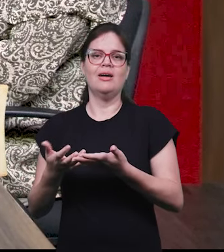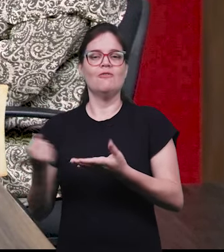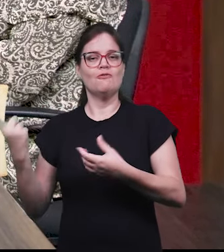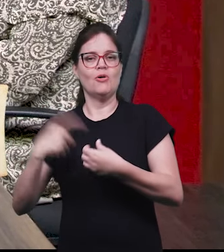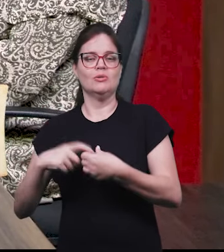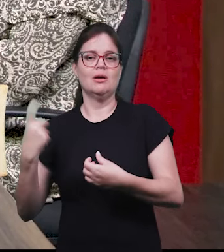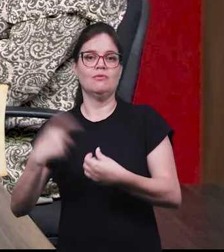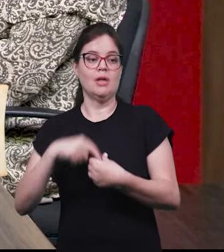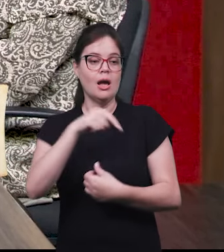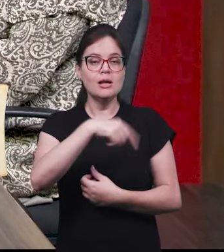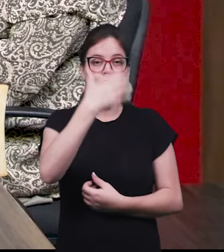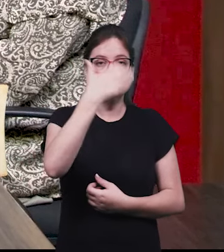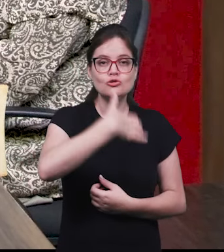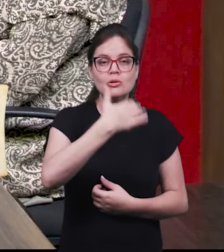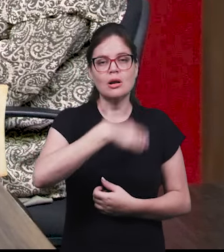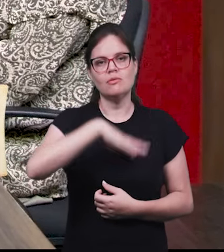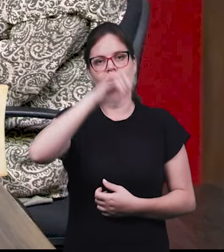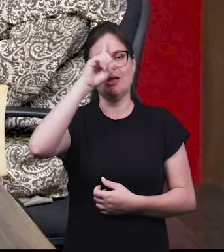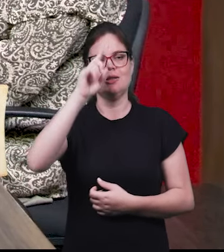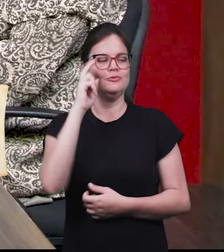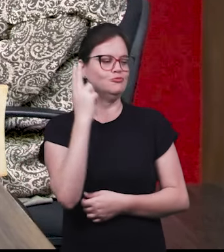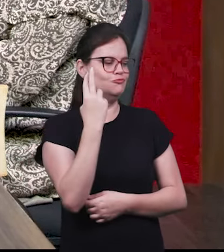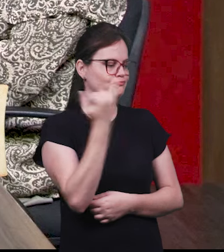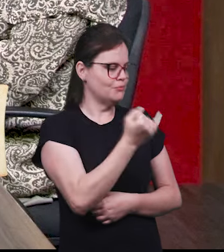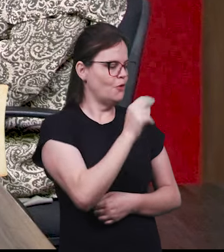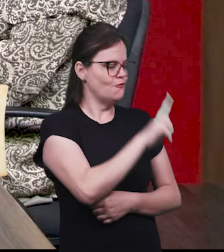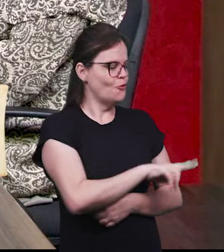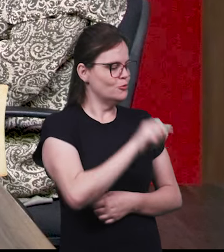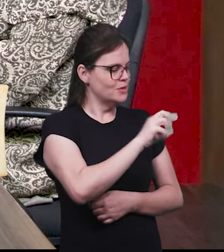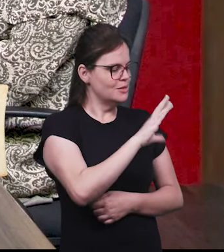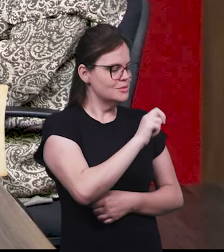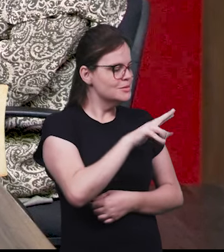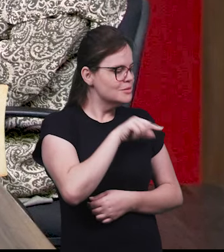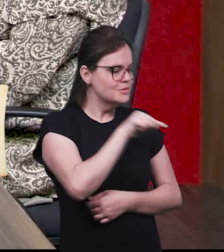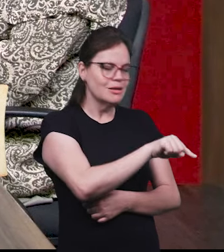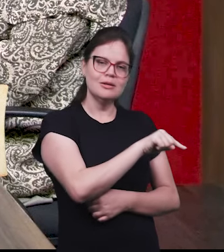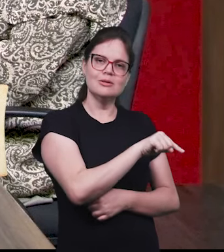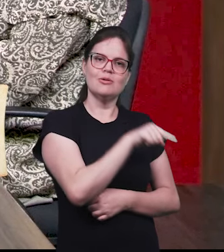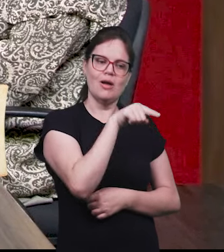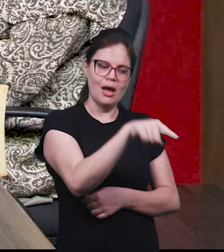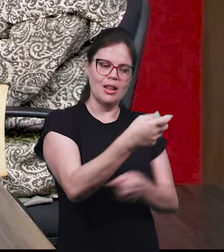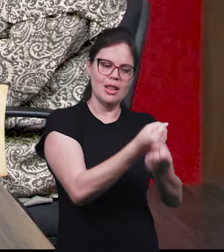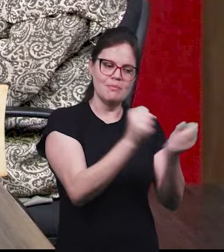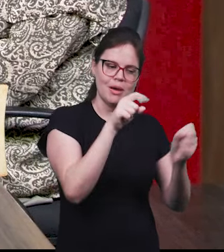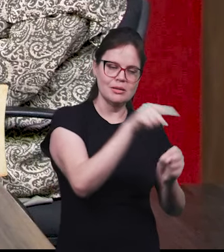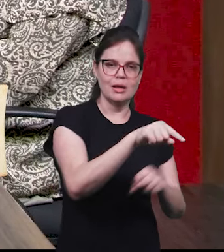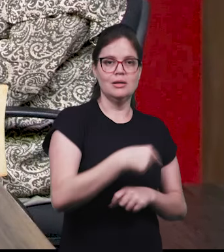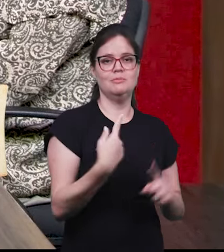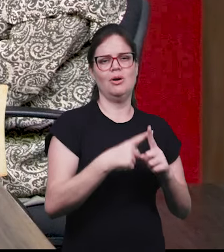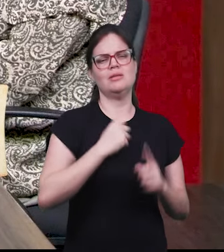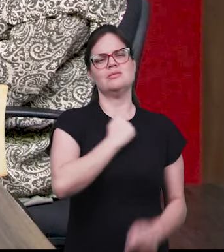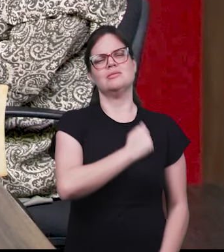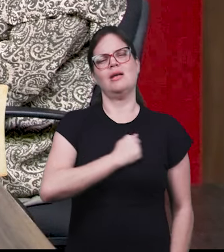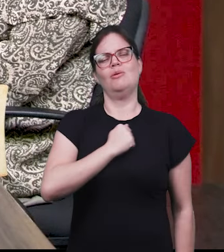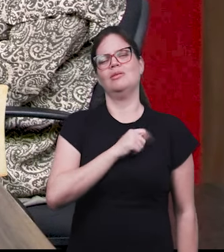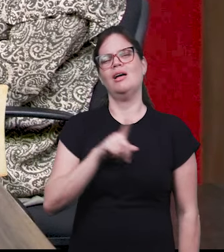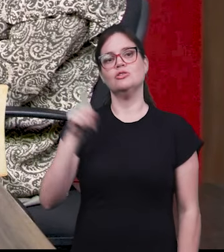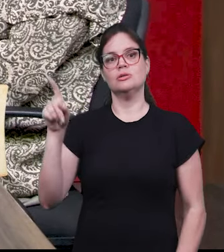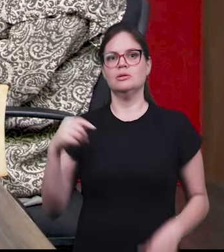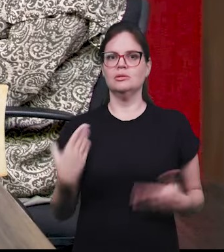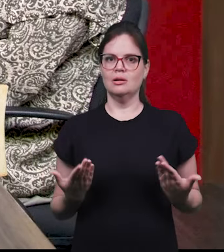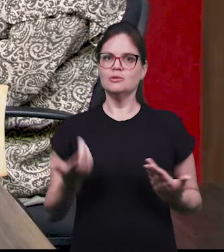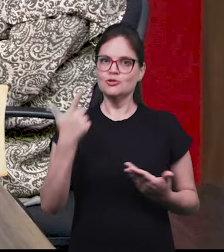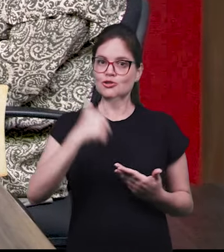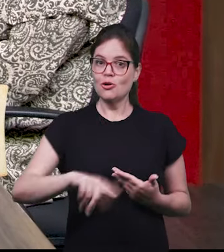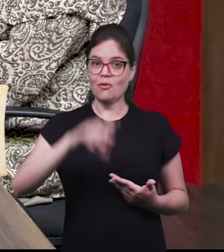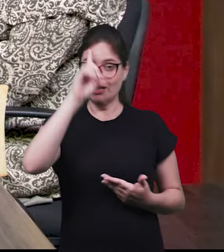é 127 mesmo, que eu li aqui no início, né? Falando que choravam junto aos rios da Babilônia, pedindo, saudade de Sião. A